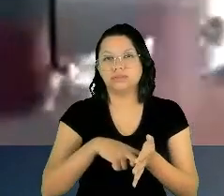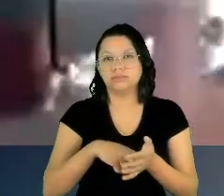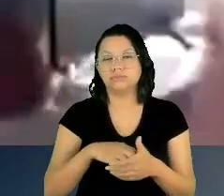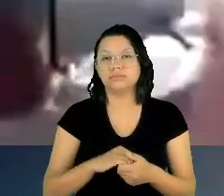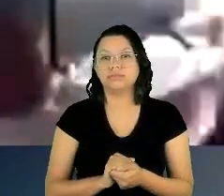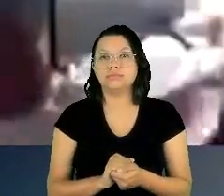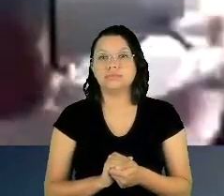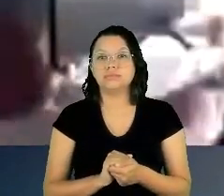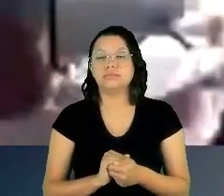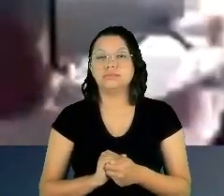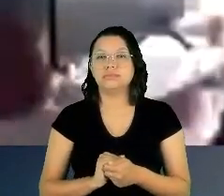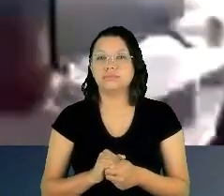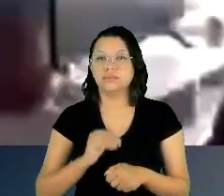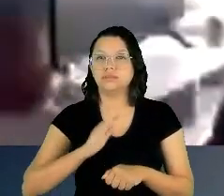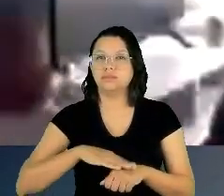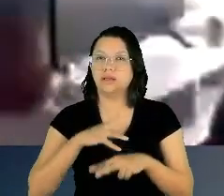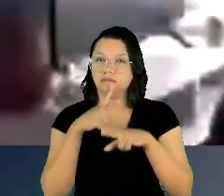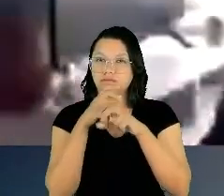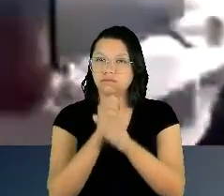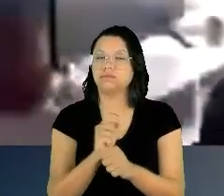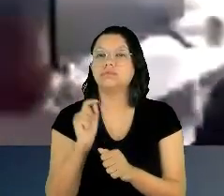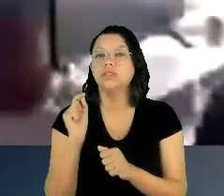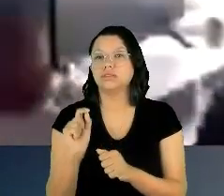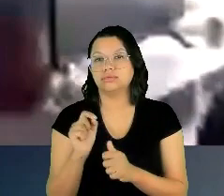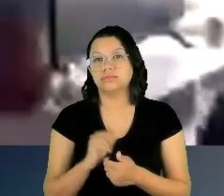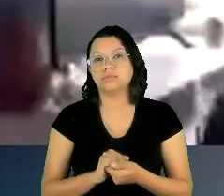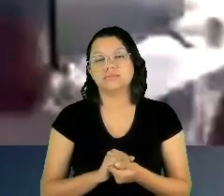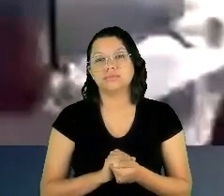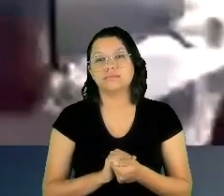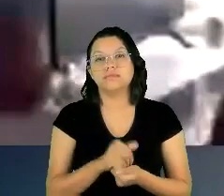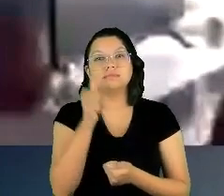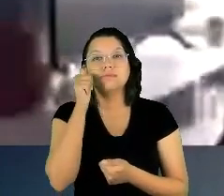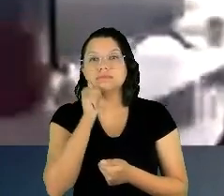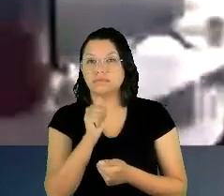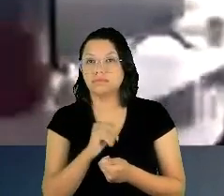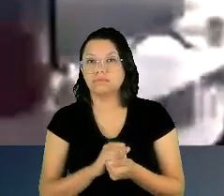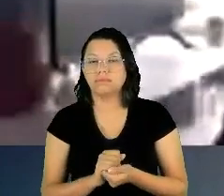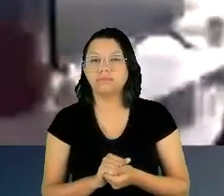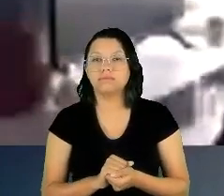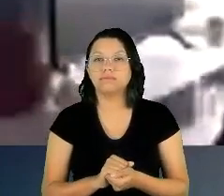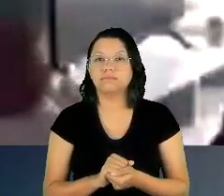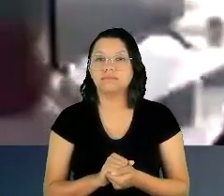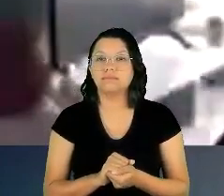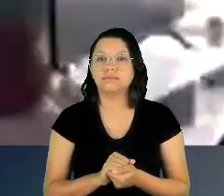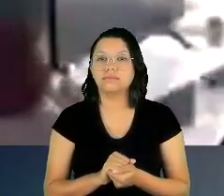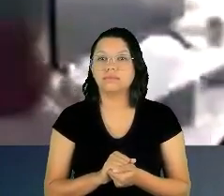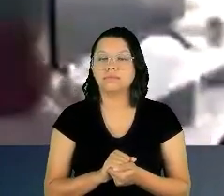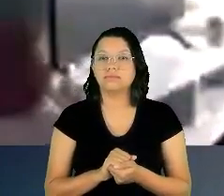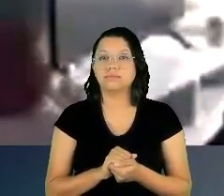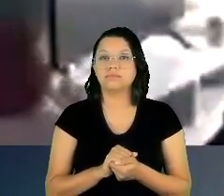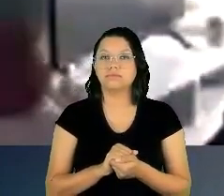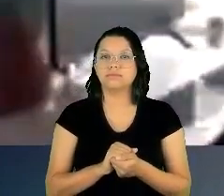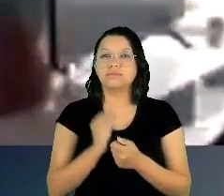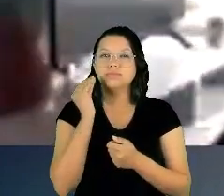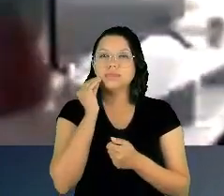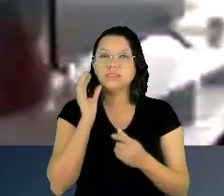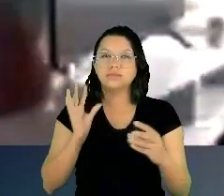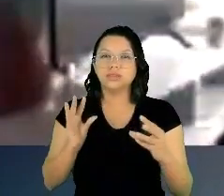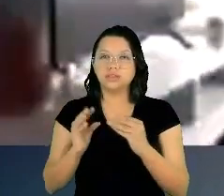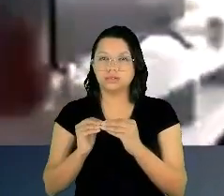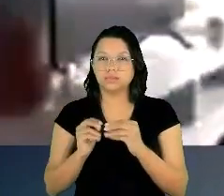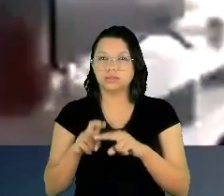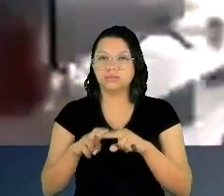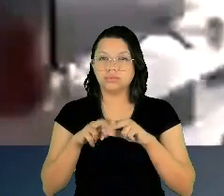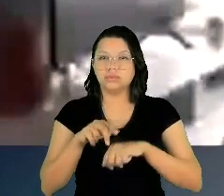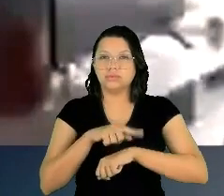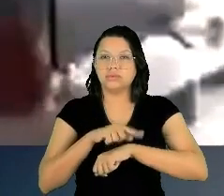De querer punir com mais intensidade do que as mulheres, né? Só ver se eu